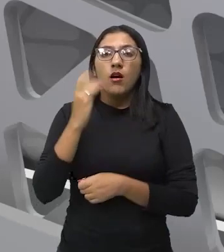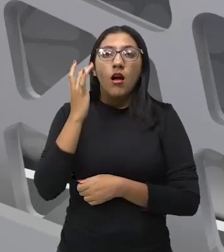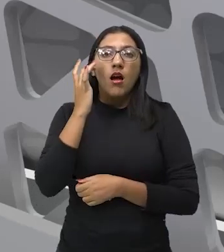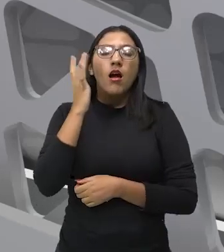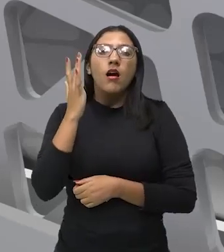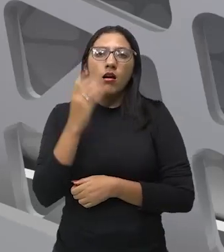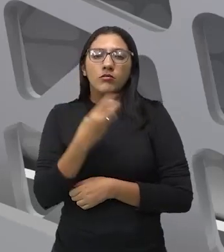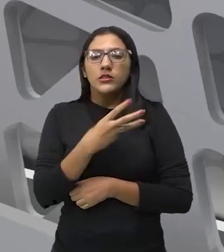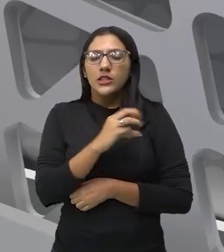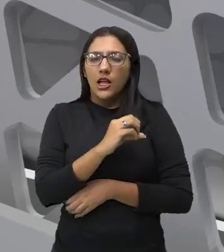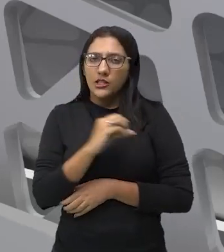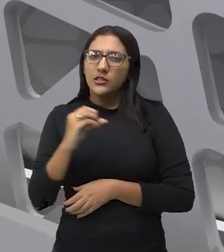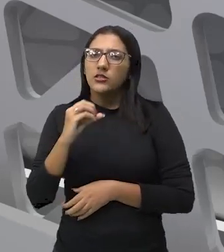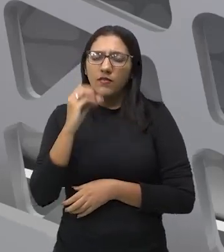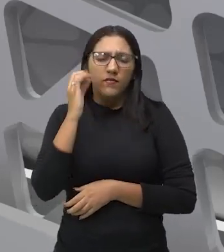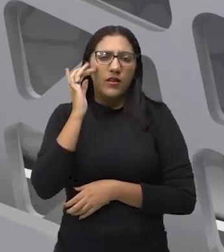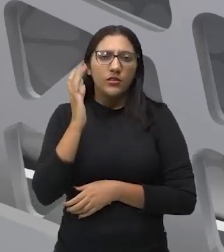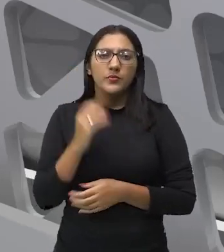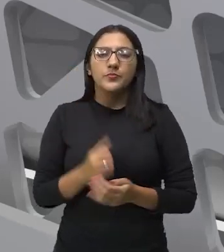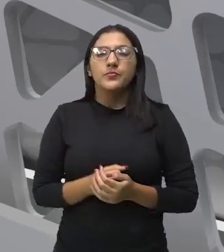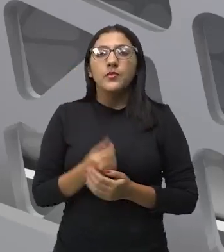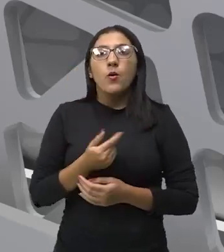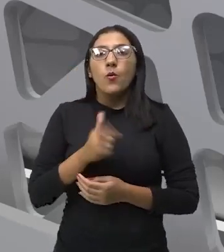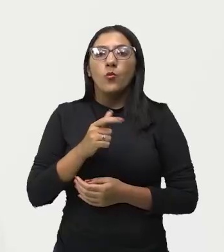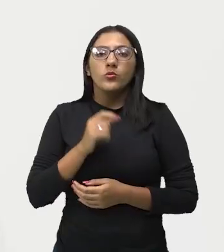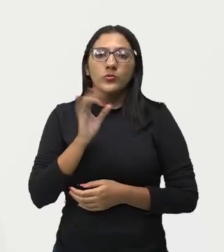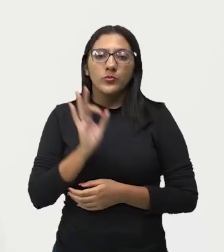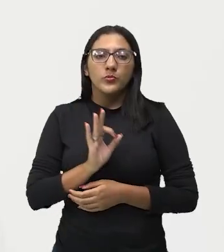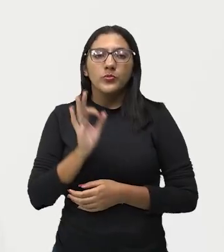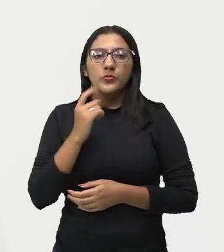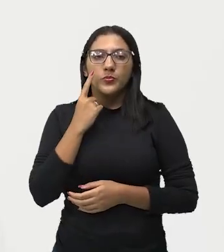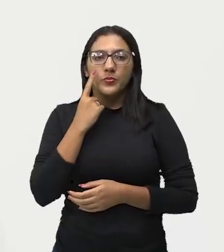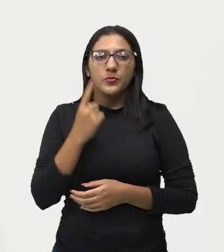era 300, tá bom? Vejamos outro exemplo.